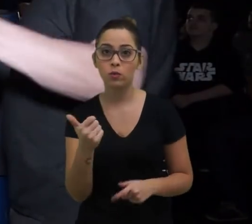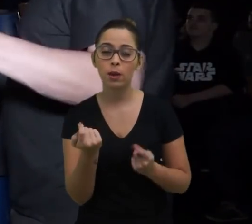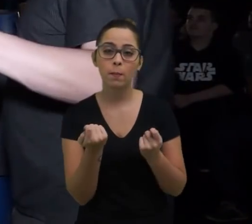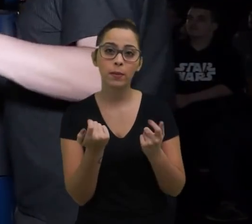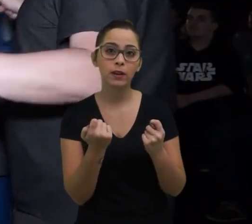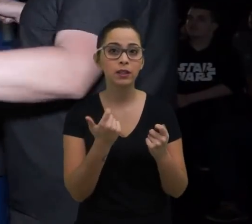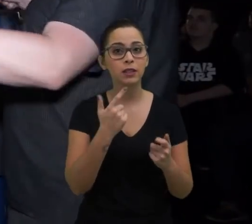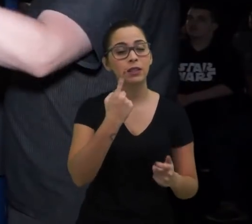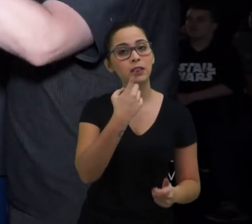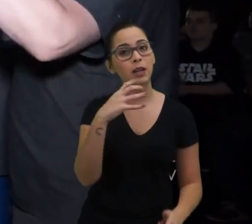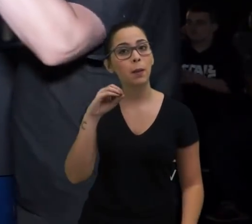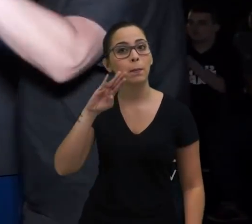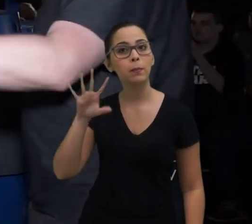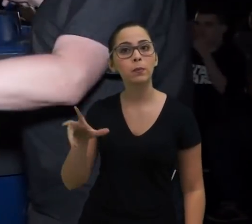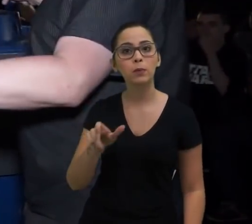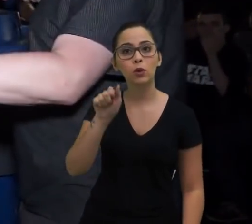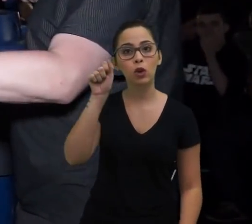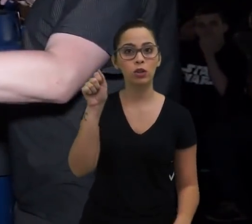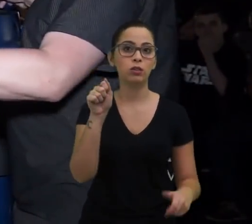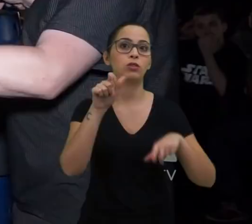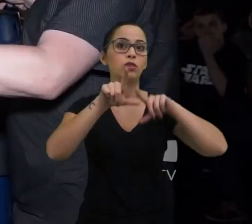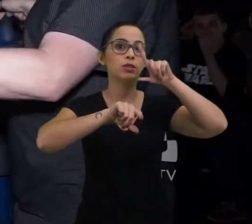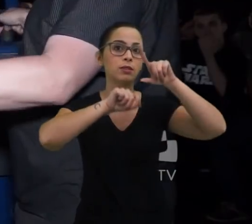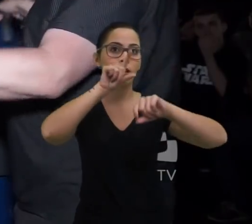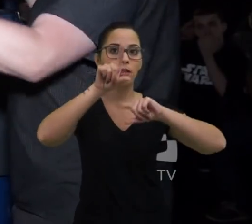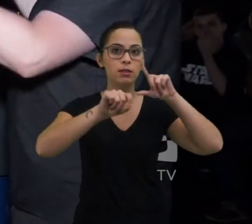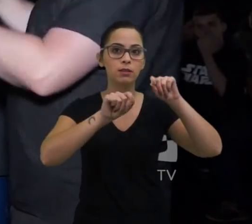ter algo que brilha tanto quanto a Via